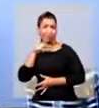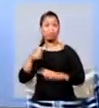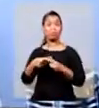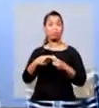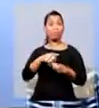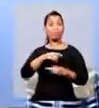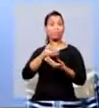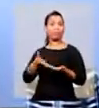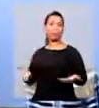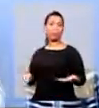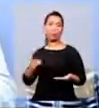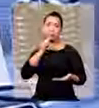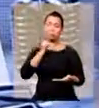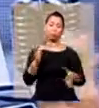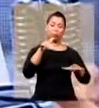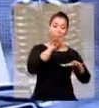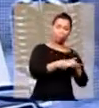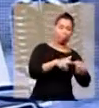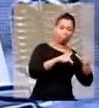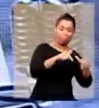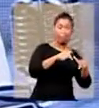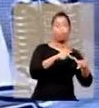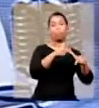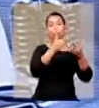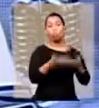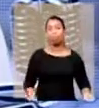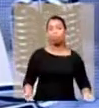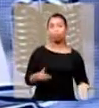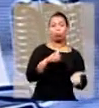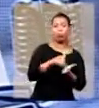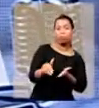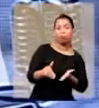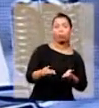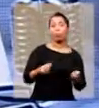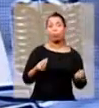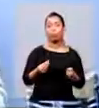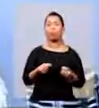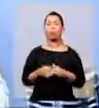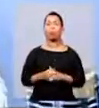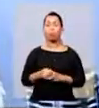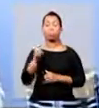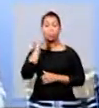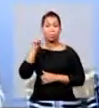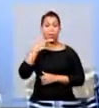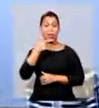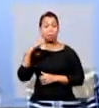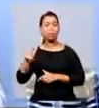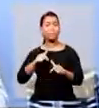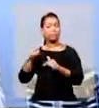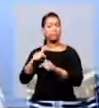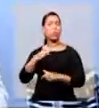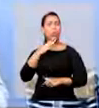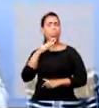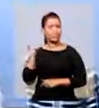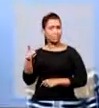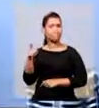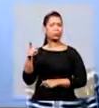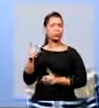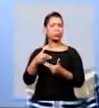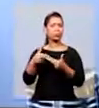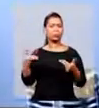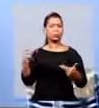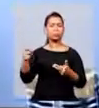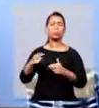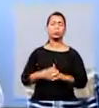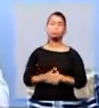E a Camila trabalhou muito dentro disso também, tem um conhecimento em relação a essas situações. E isso foi muito preocupante. Mas hoje, graças a Deus, e